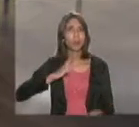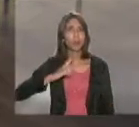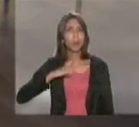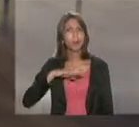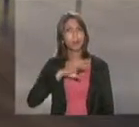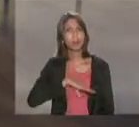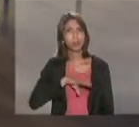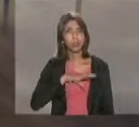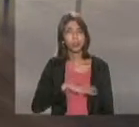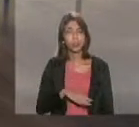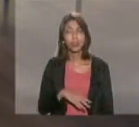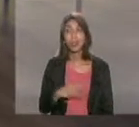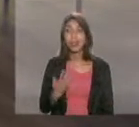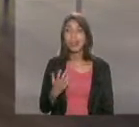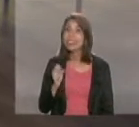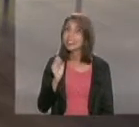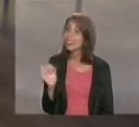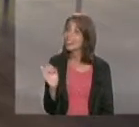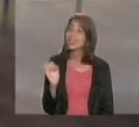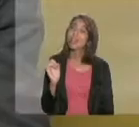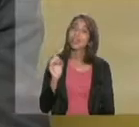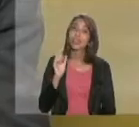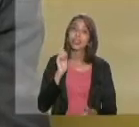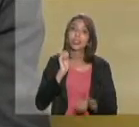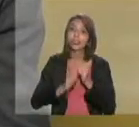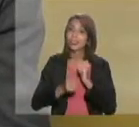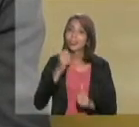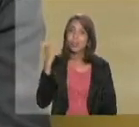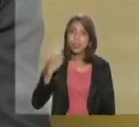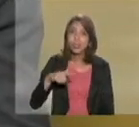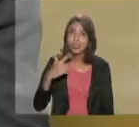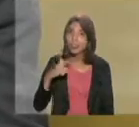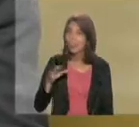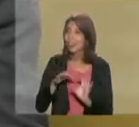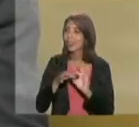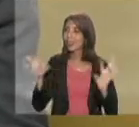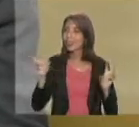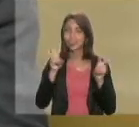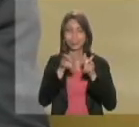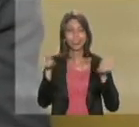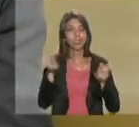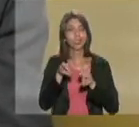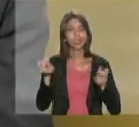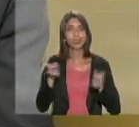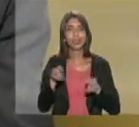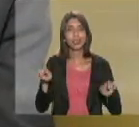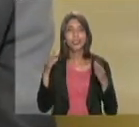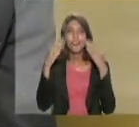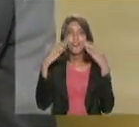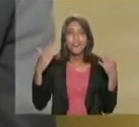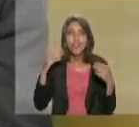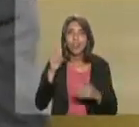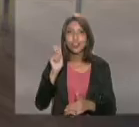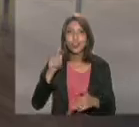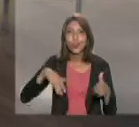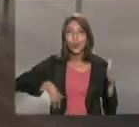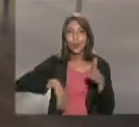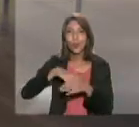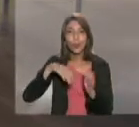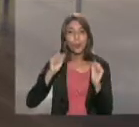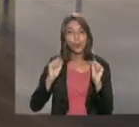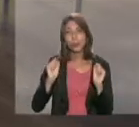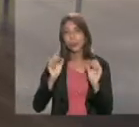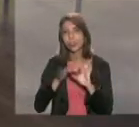do Vasco. E quando o jogo não tinha ninguém, liberava a gente para sentar nas cadeiras atrás do gol. Exato, quando chovia